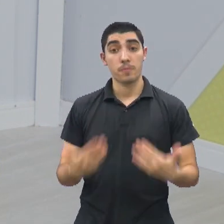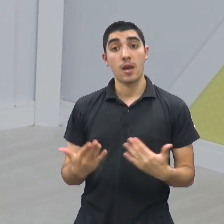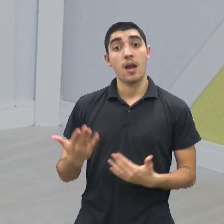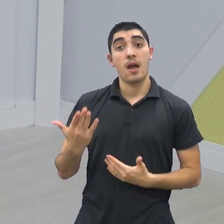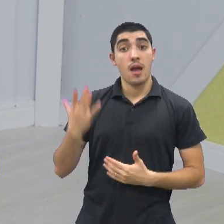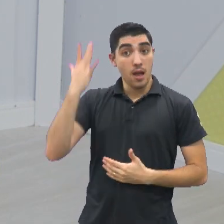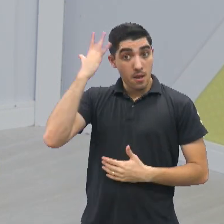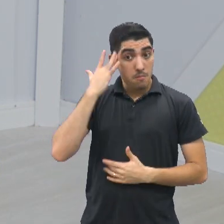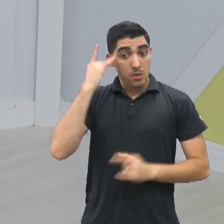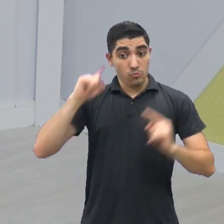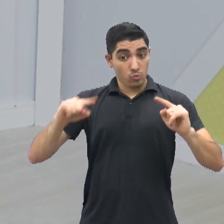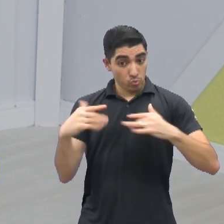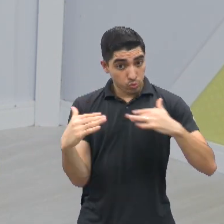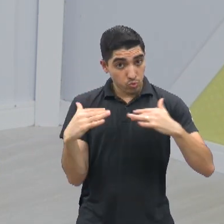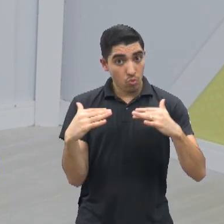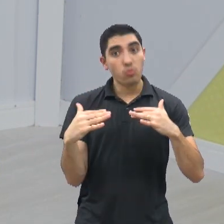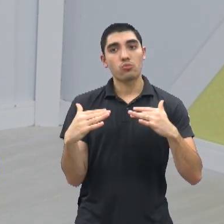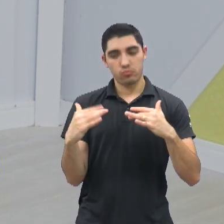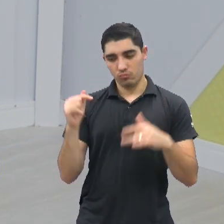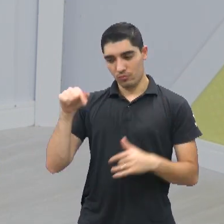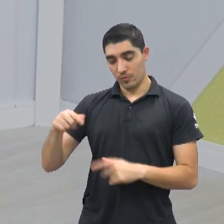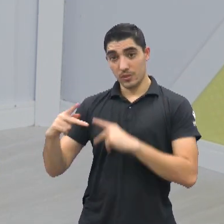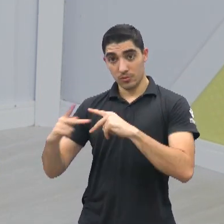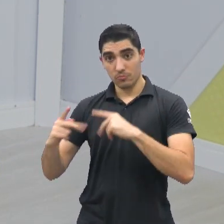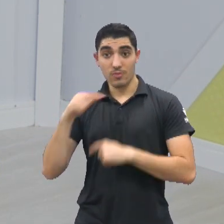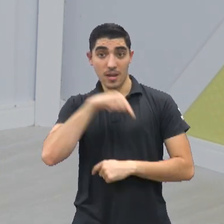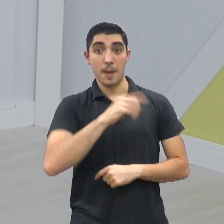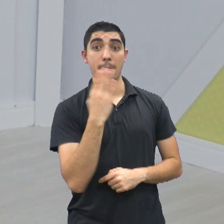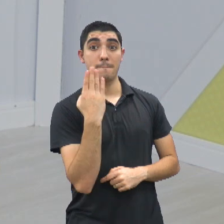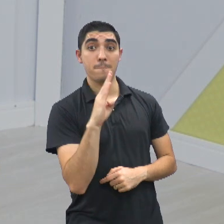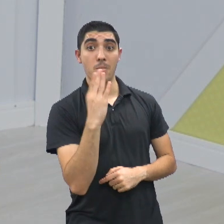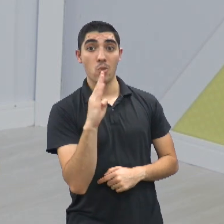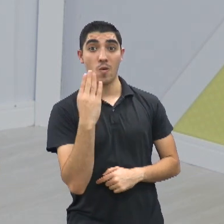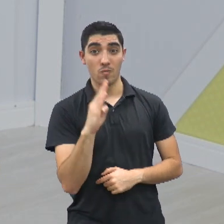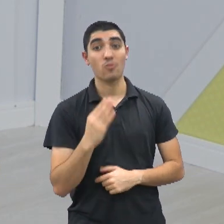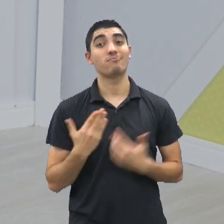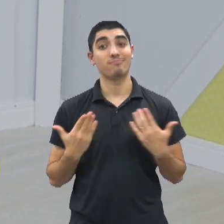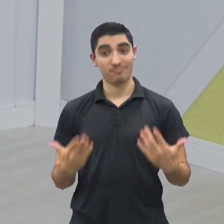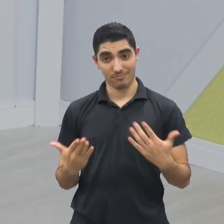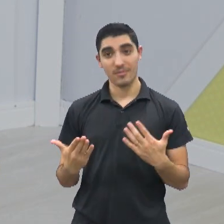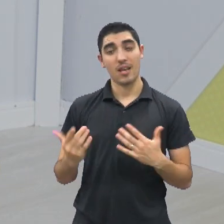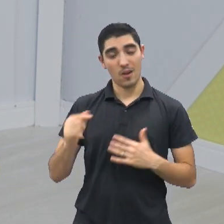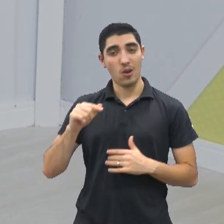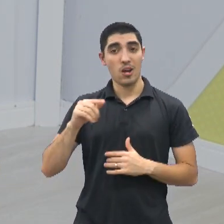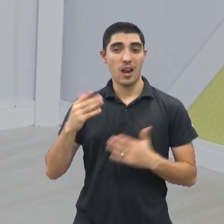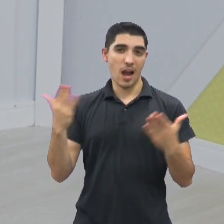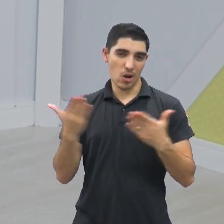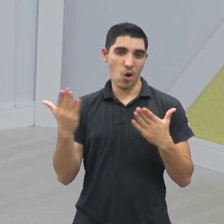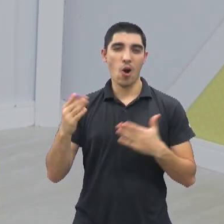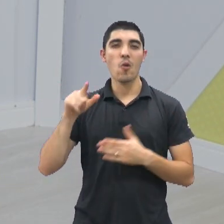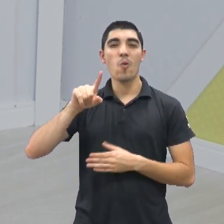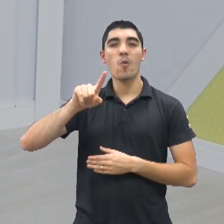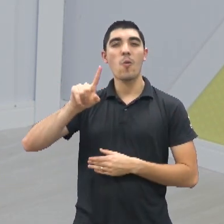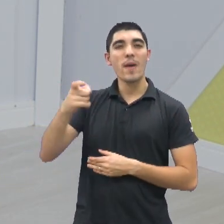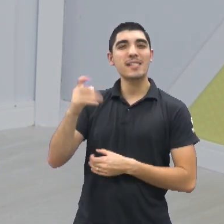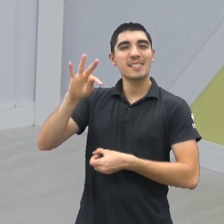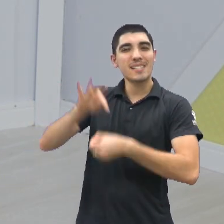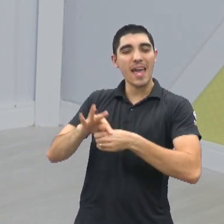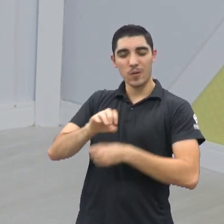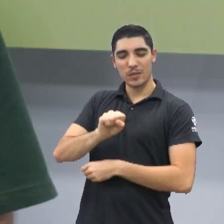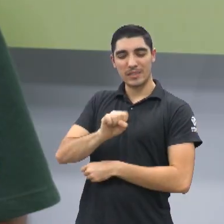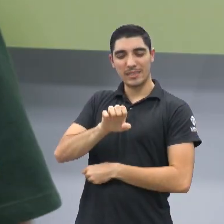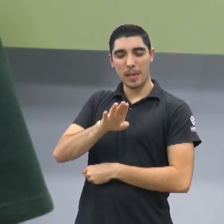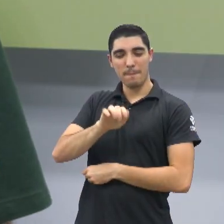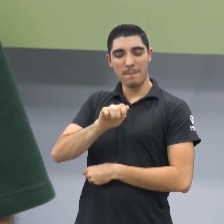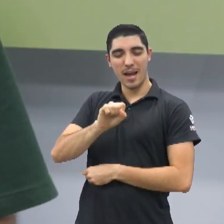tem jogo contra a equipe do Botafogo reencontro desse re bathan Figueiredo que agora é técnico do Botafogo com a sua ex-equipe o São José